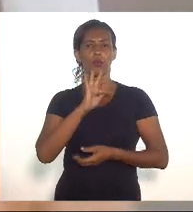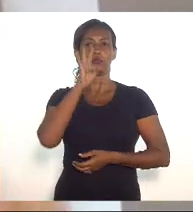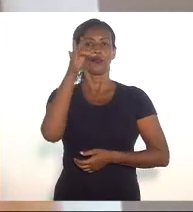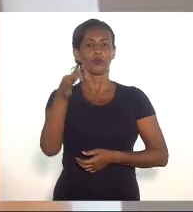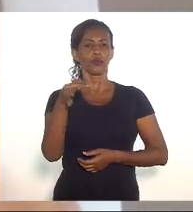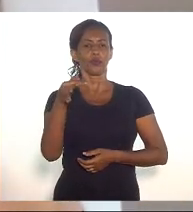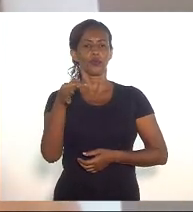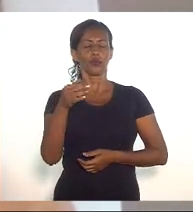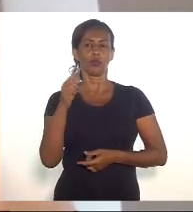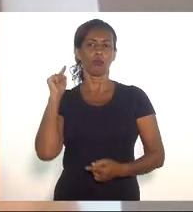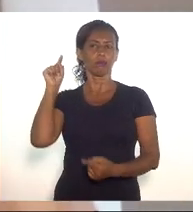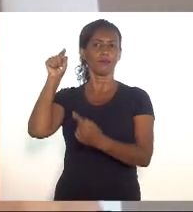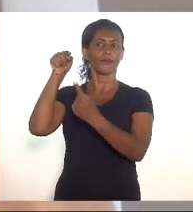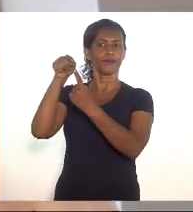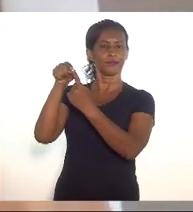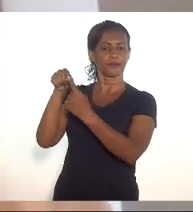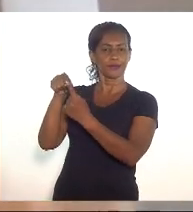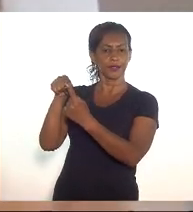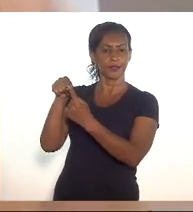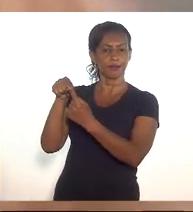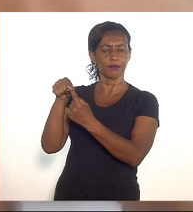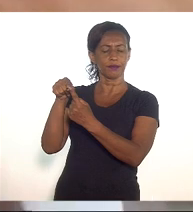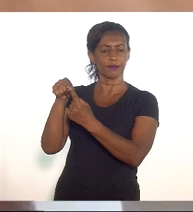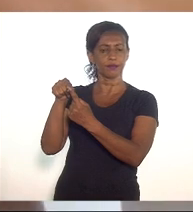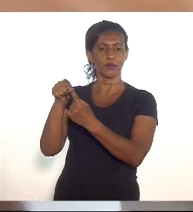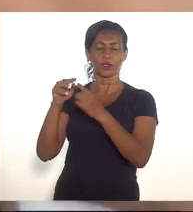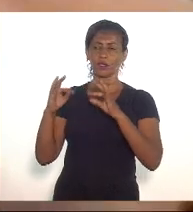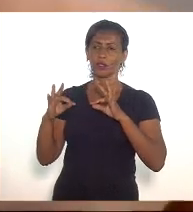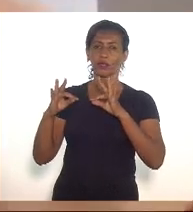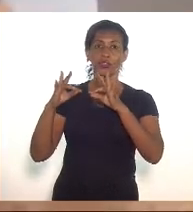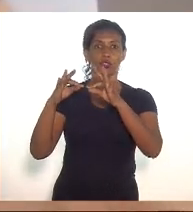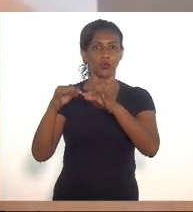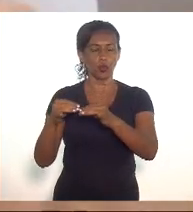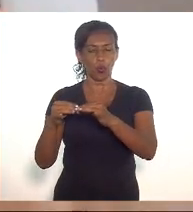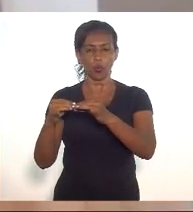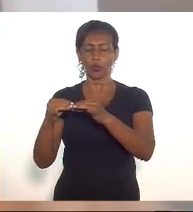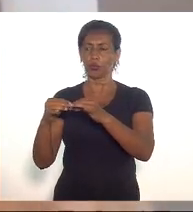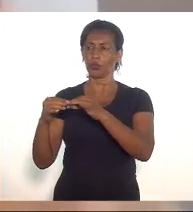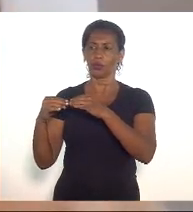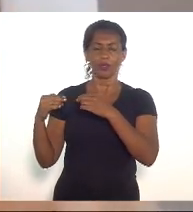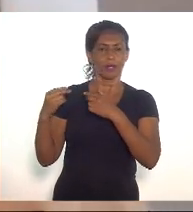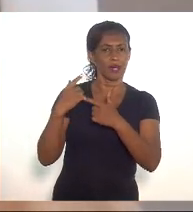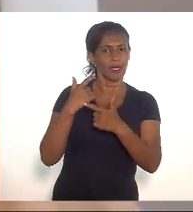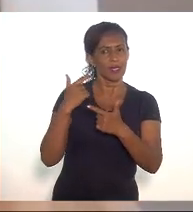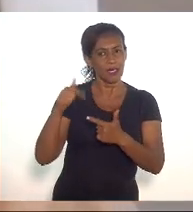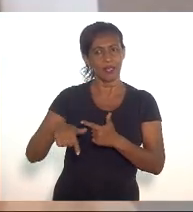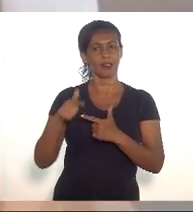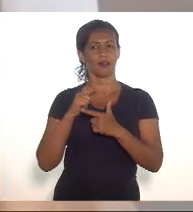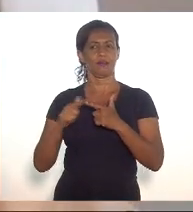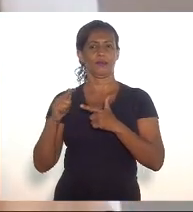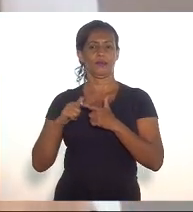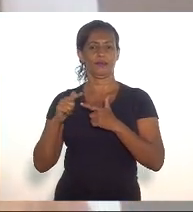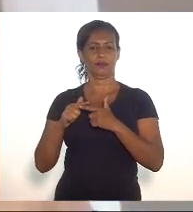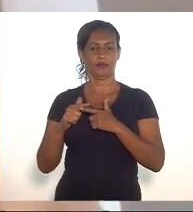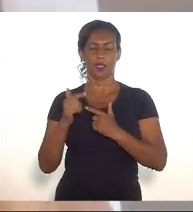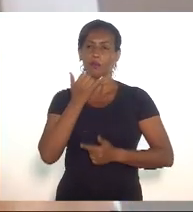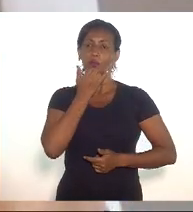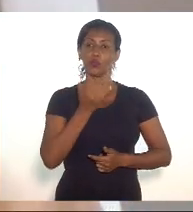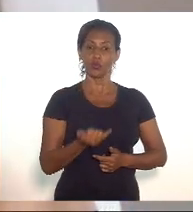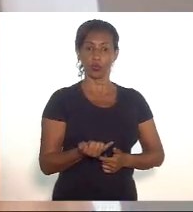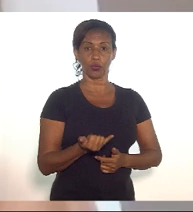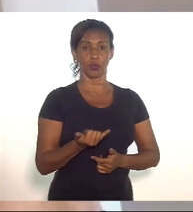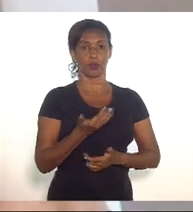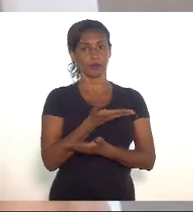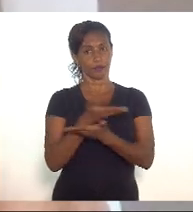Quais são os desafios de toda essa conjuntura? Eu peço desculpas aos